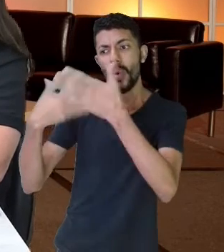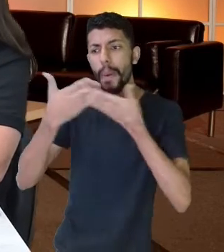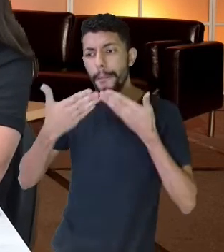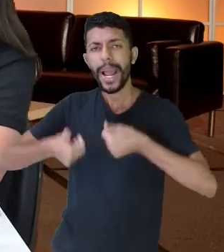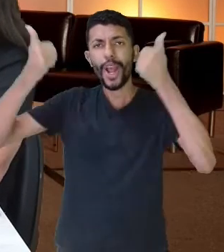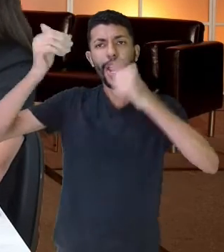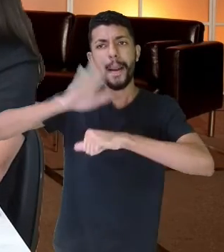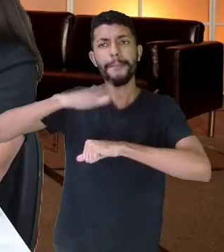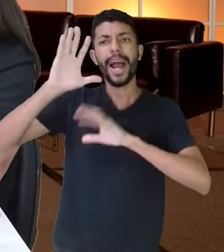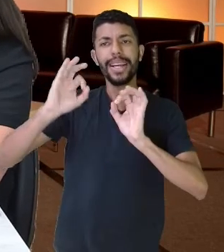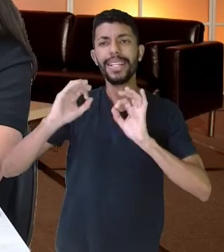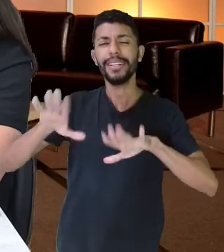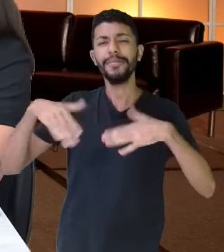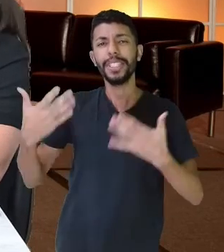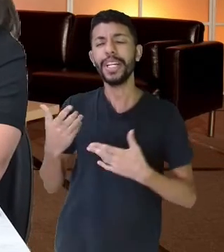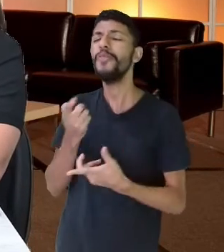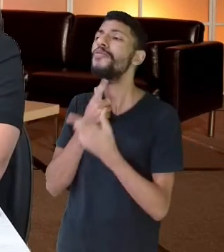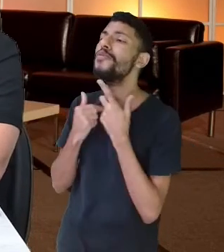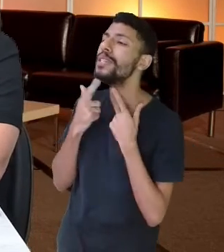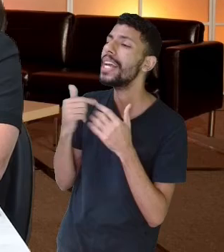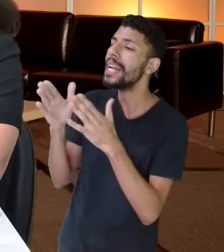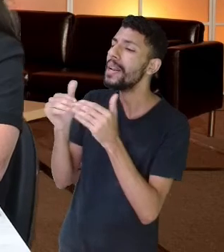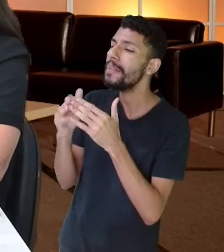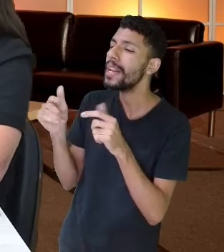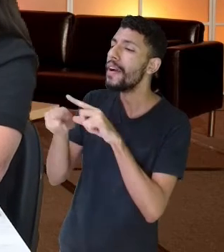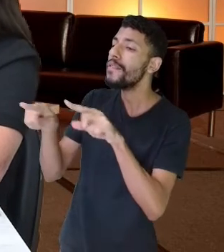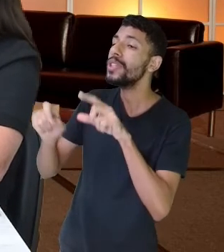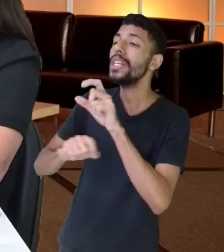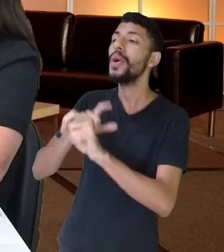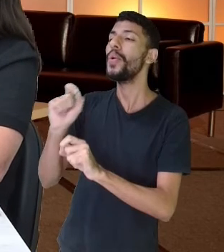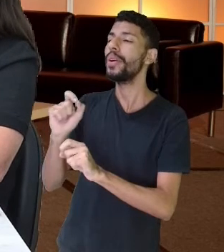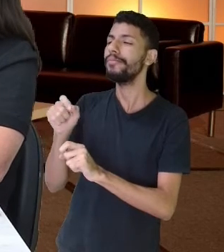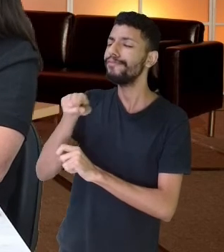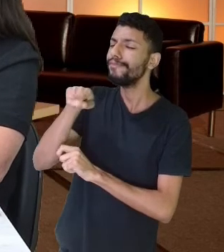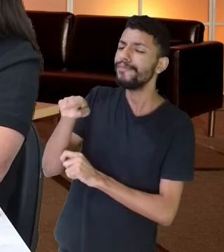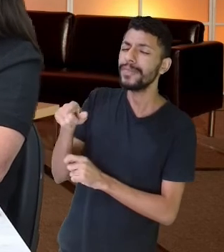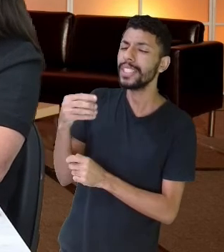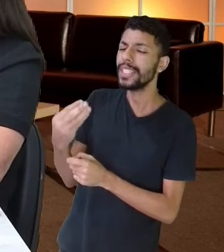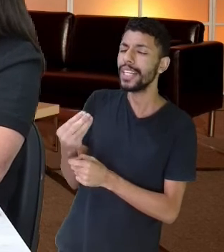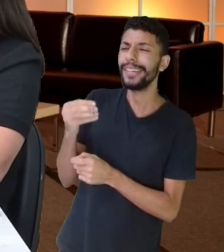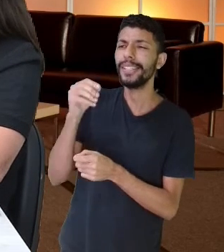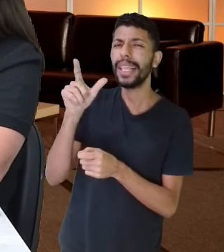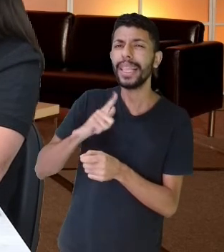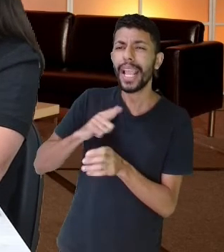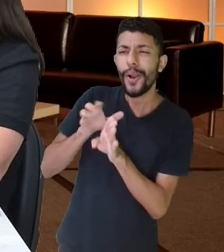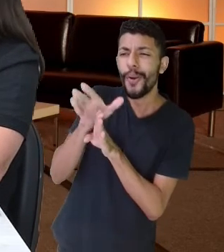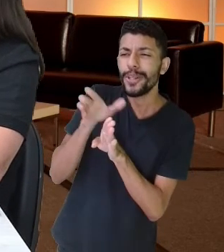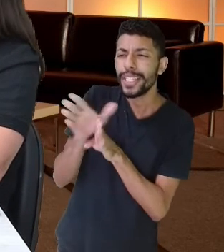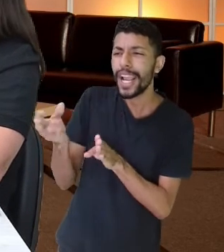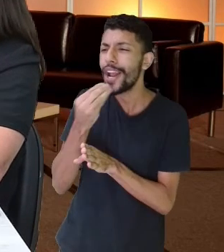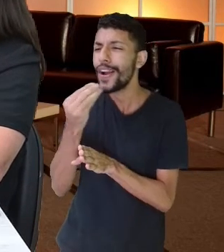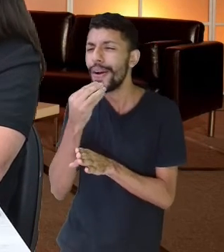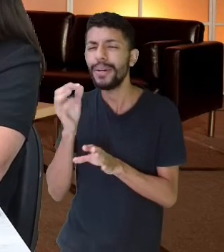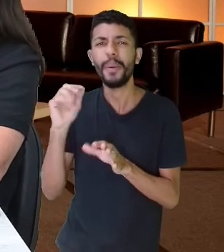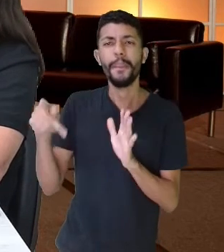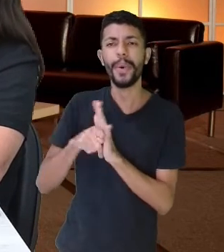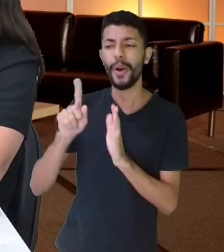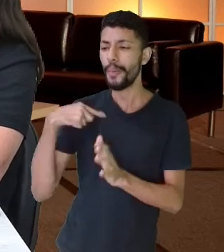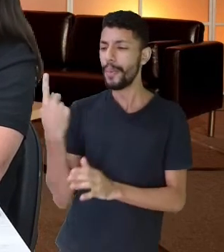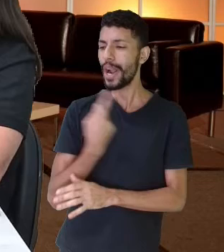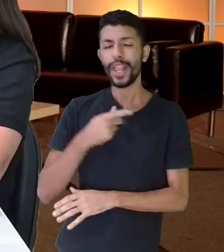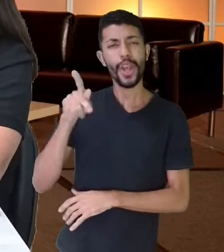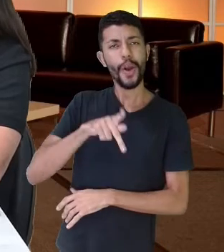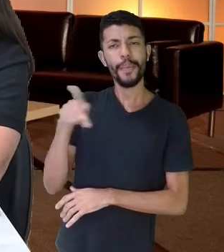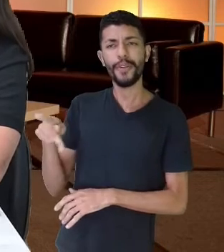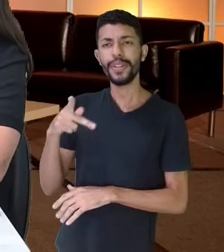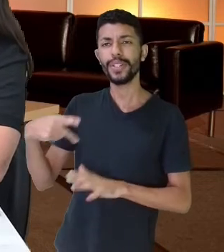eu gostaria de pedir para você sugerir, né? Eu queria perguntar, você tem alguma sugestão para nós,